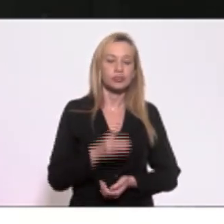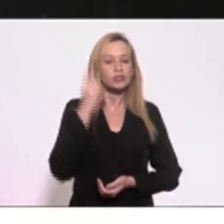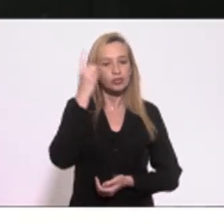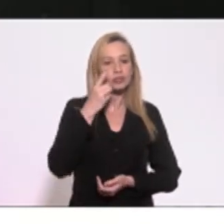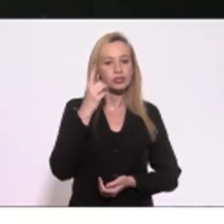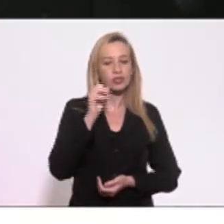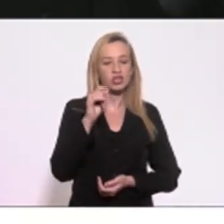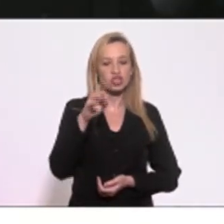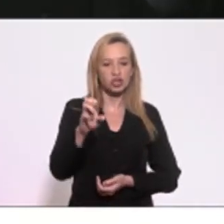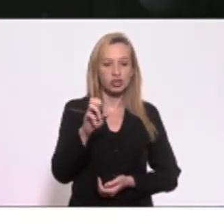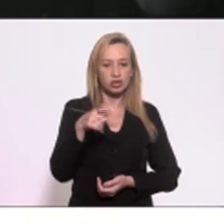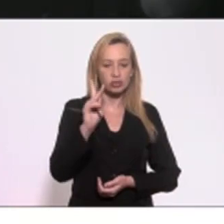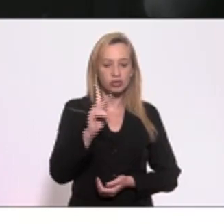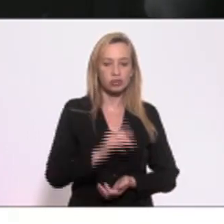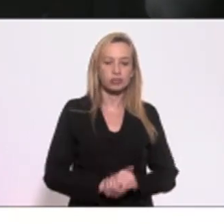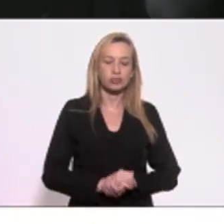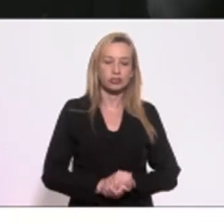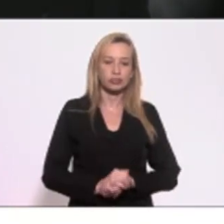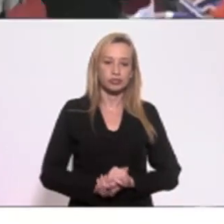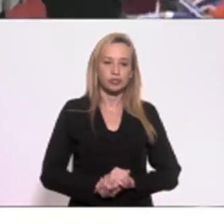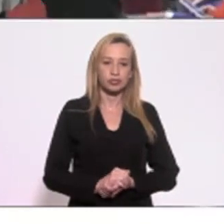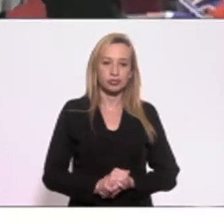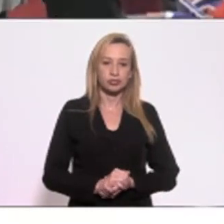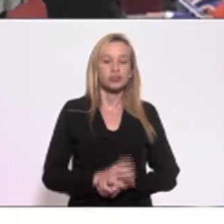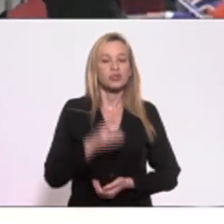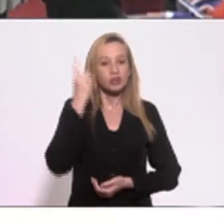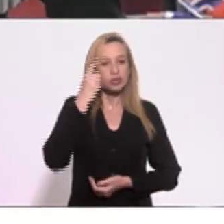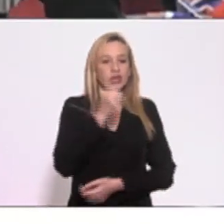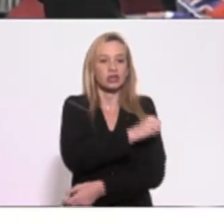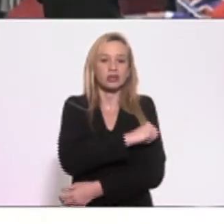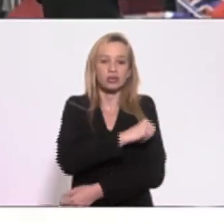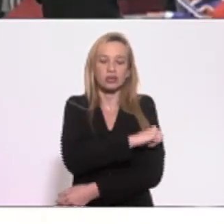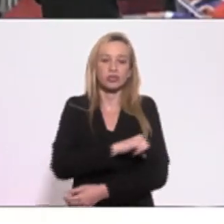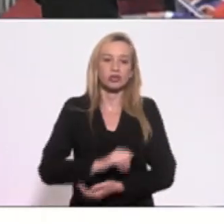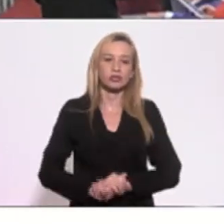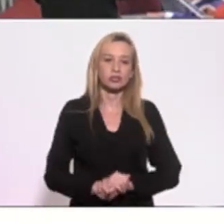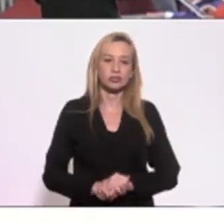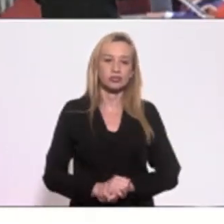Knoploch. Alexandre Knoploch. Deputada enfermeira Rejane.